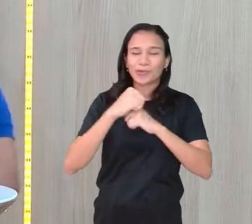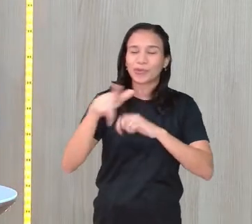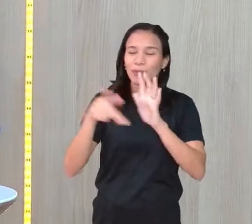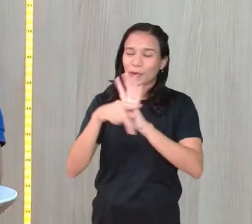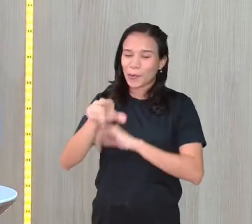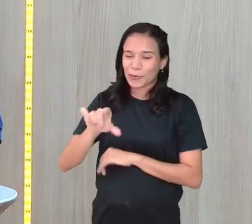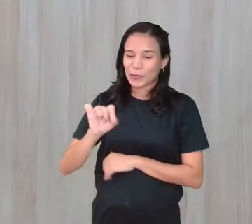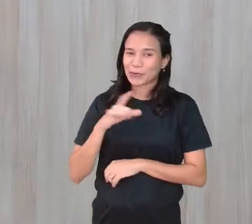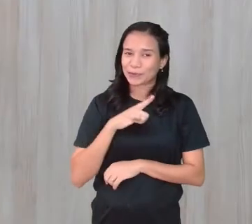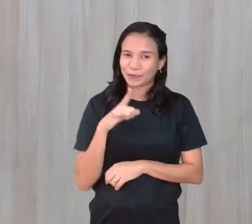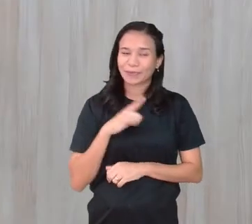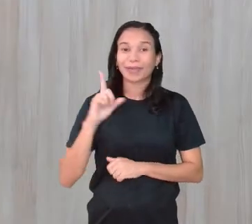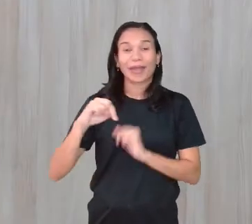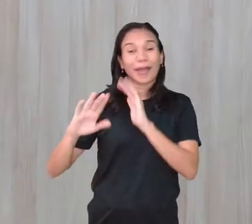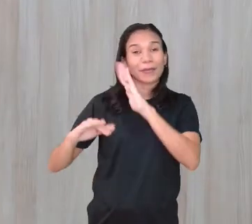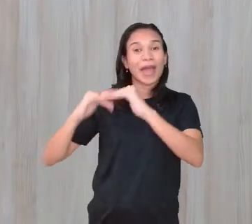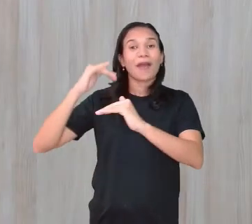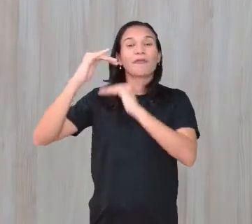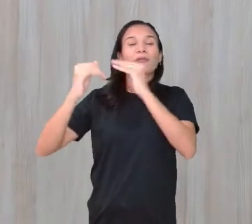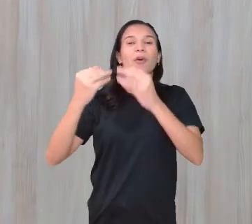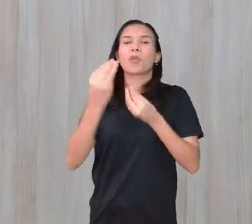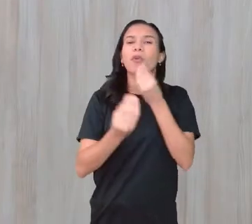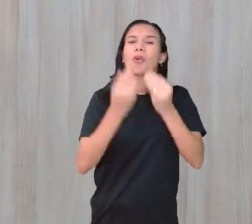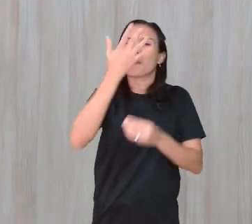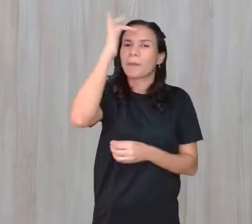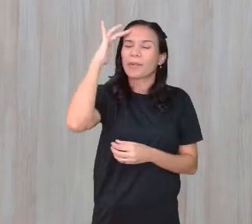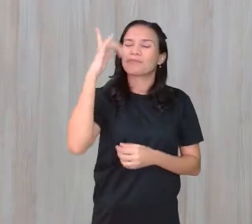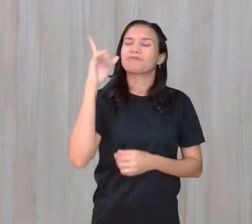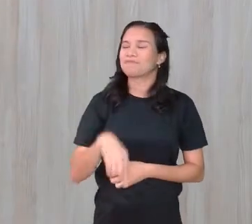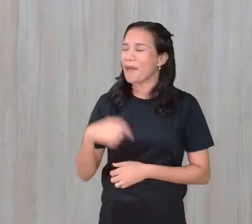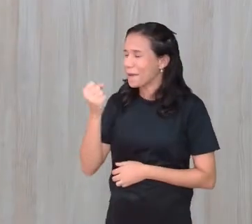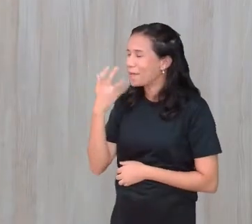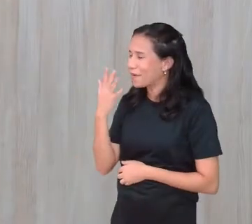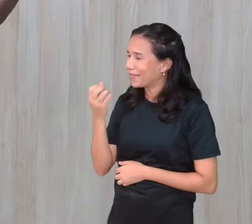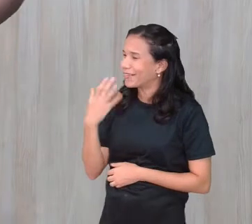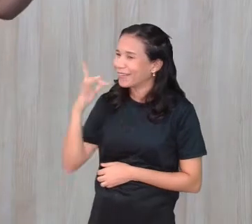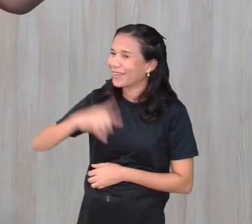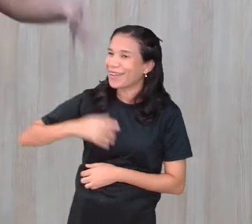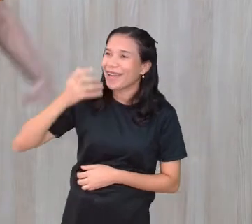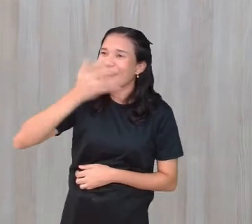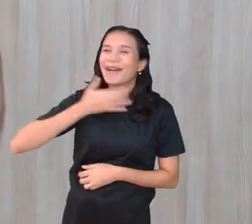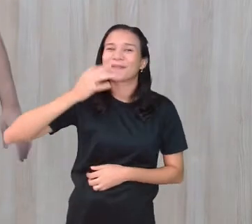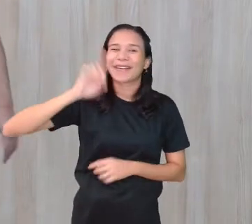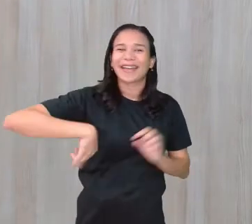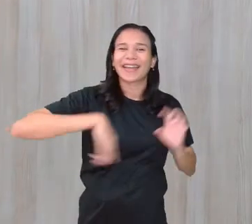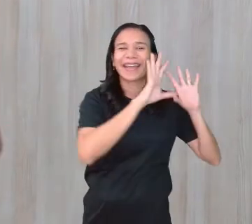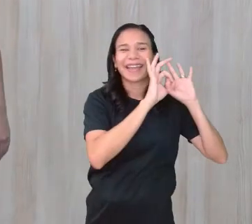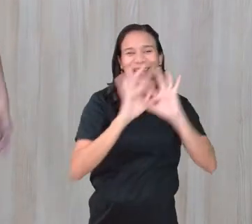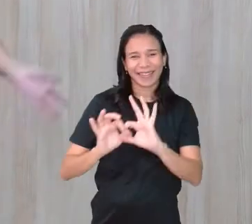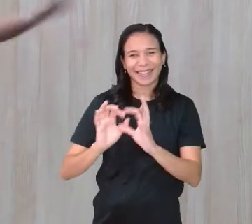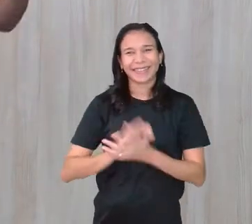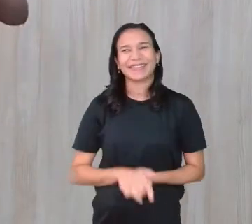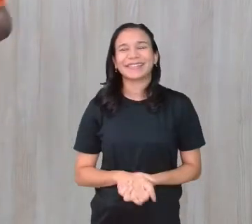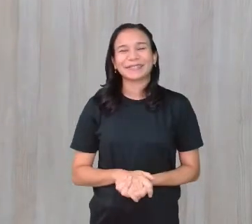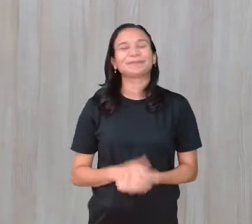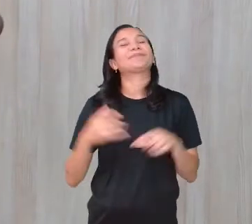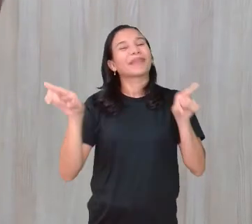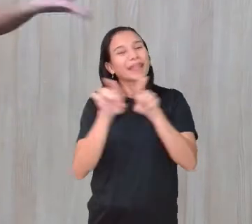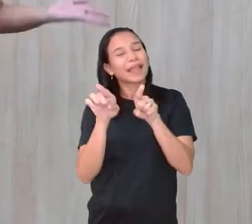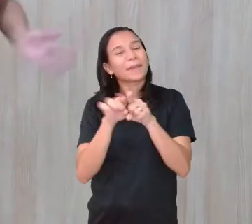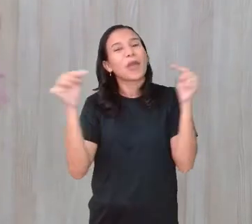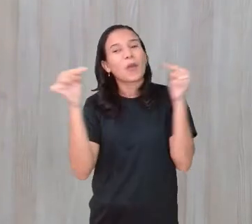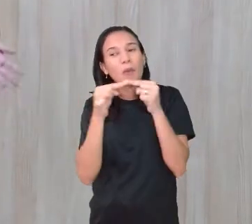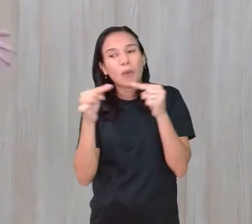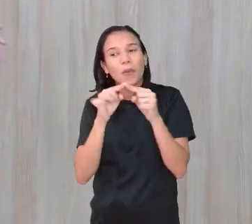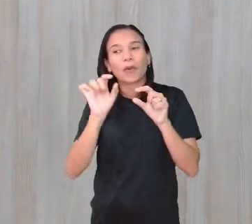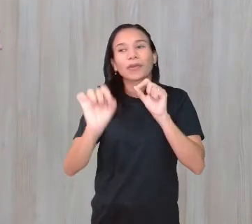isso? Isso, desenvolvimento de como você vai guiar, acho que é muito bom. Muito bom. A música é o nosso contexto, tá vendo? E que tem a ver com a